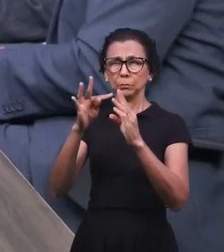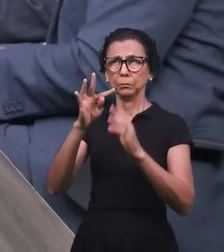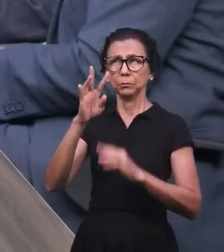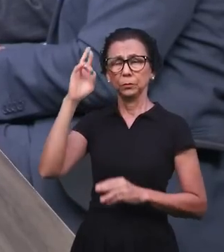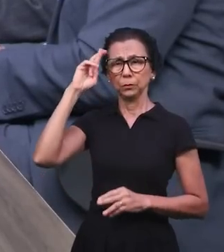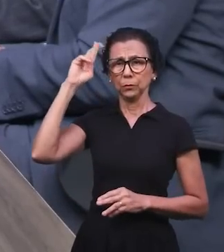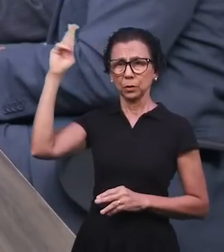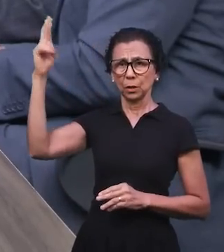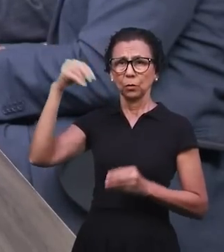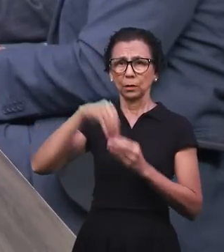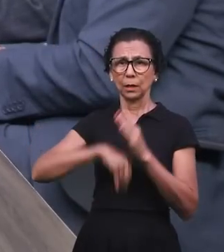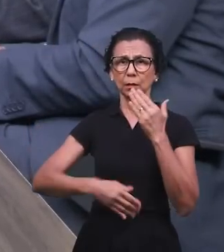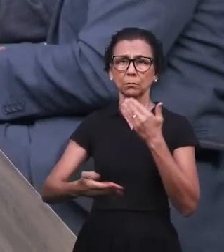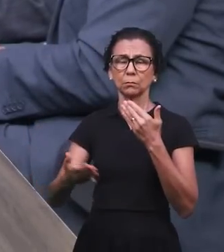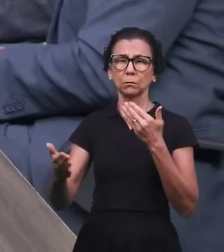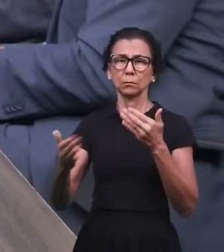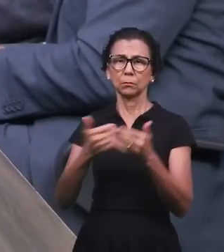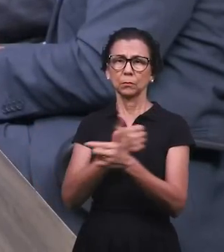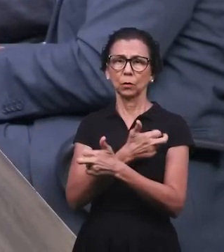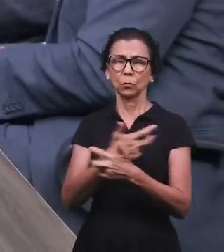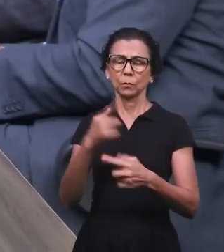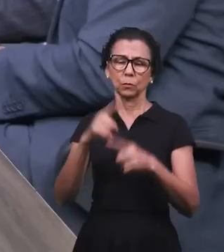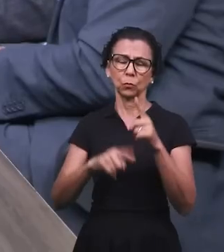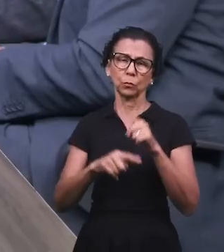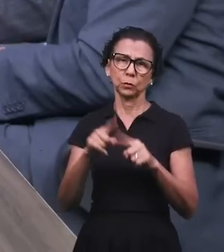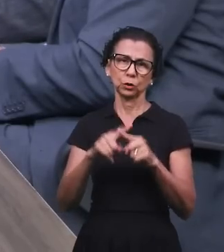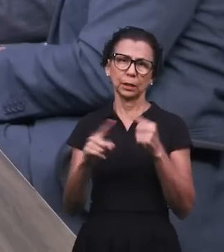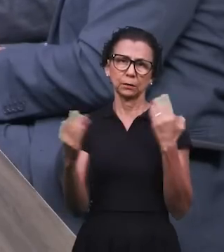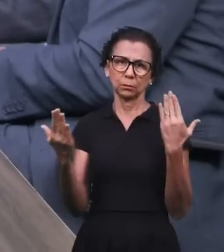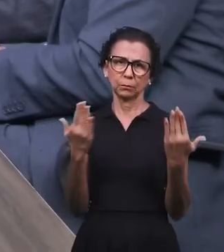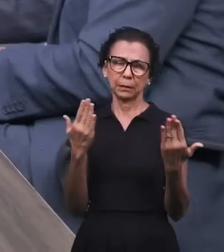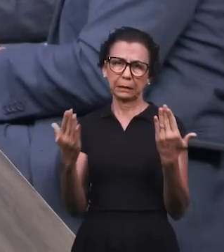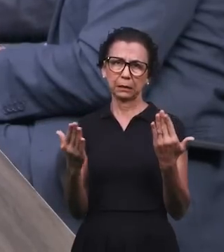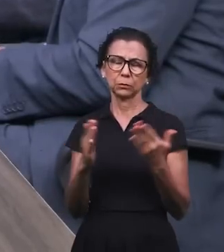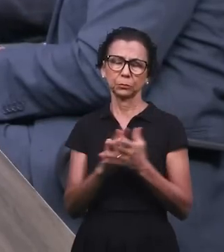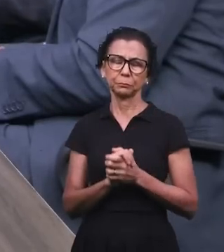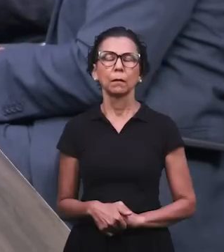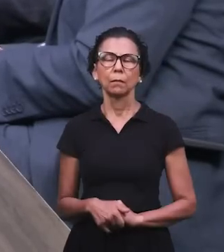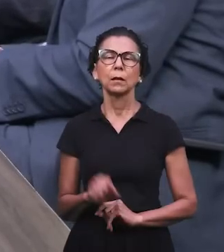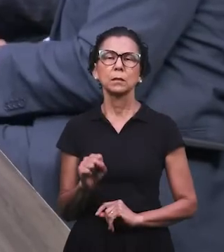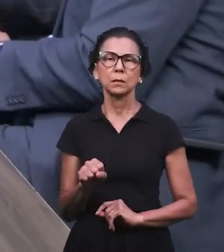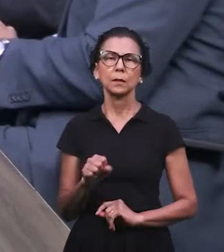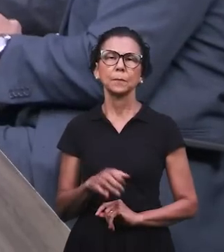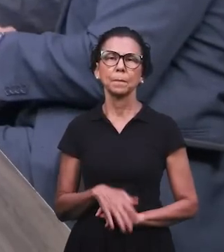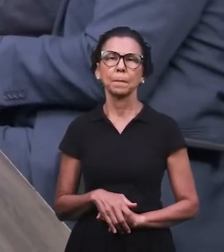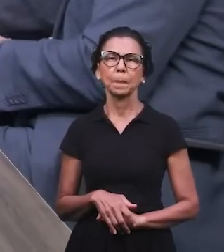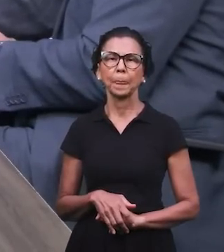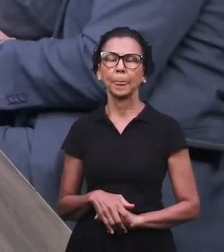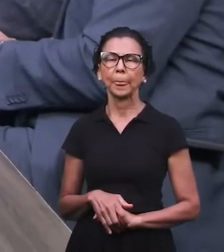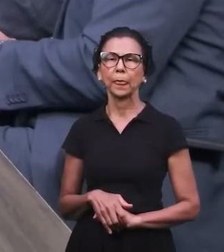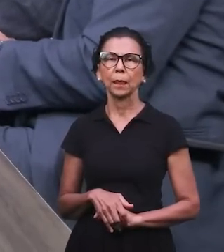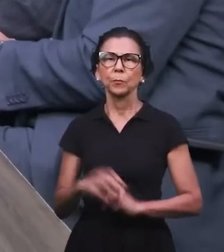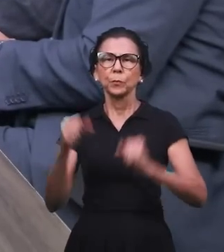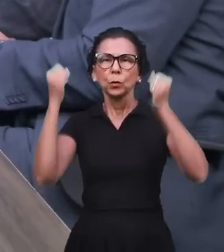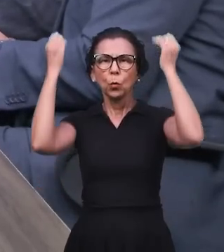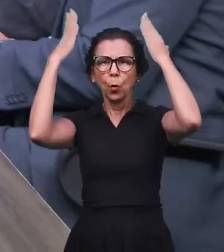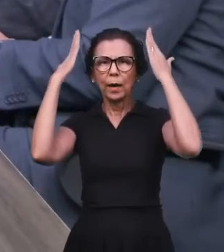Salomão sendo constituído rei. Sim, o rei sempre sabe, ele tem o domínio de todas as coisas que